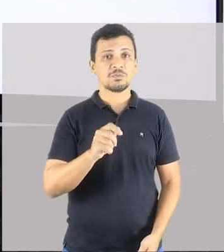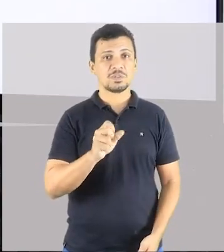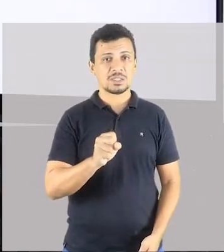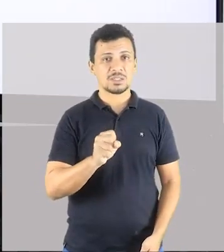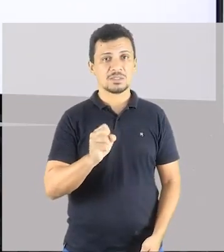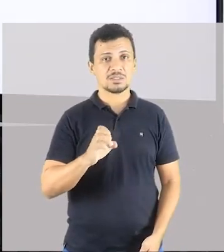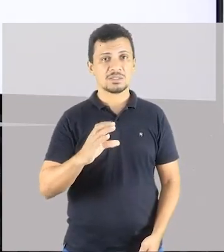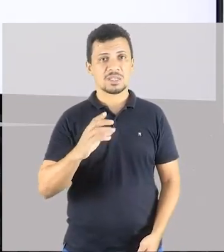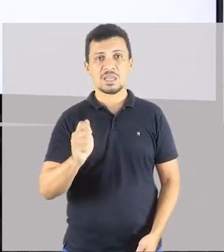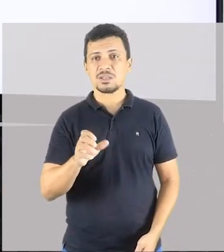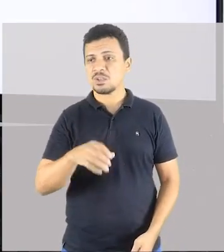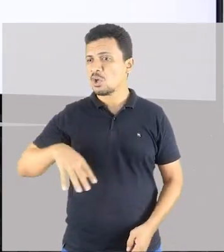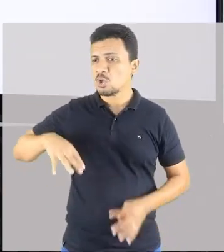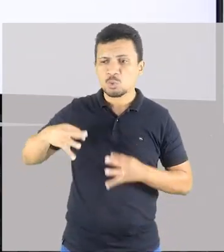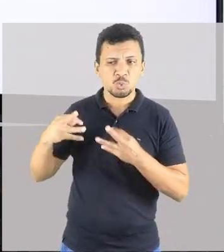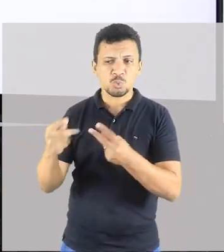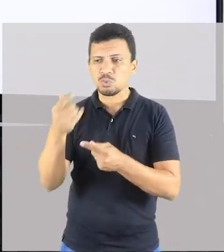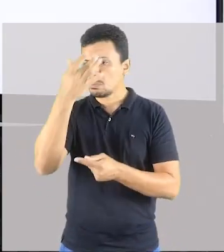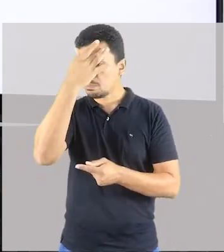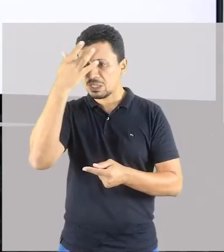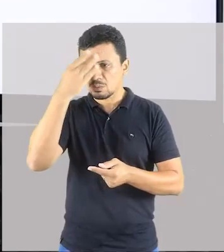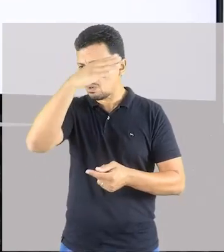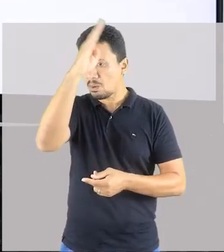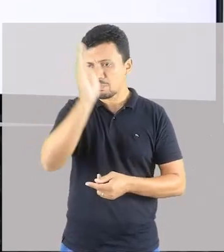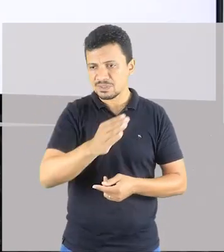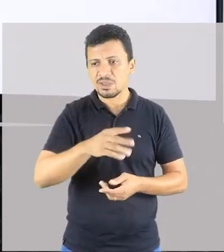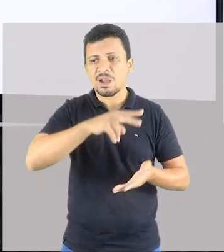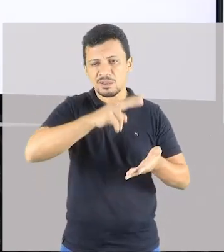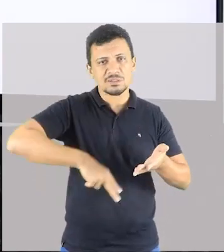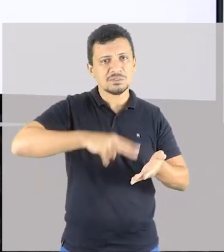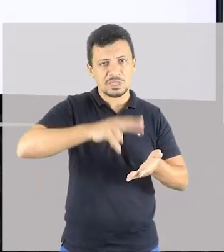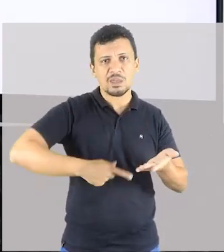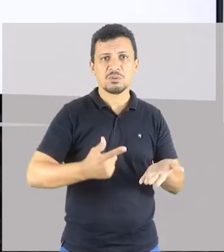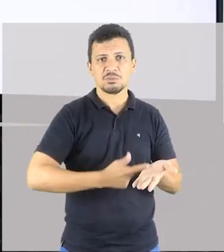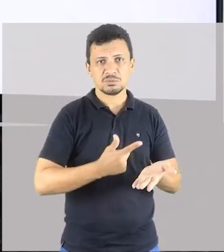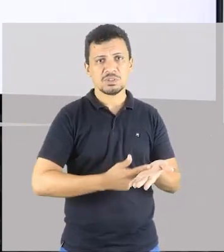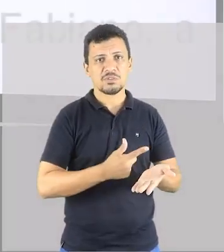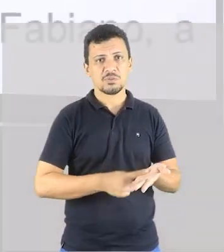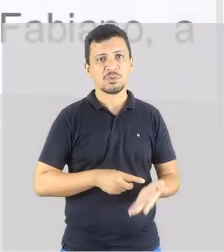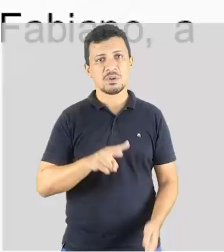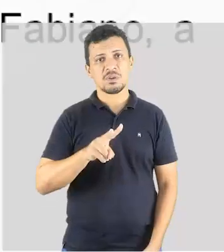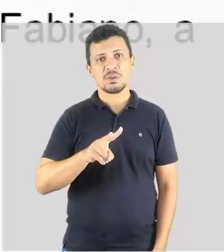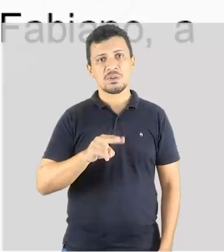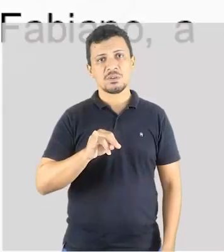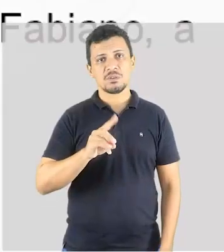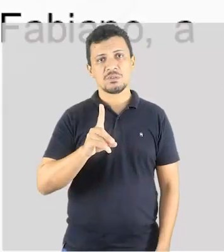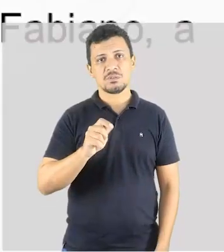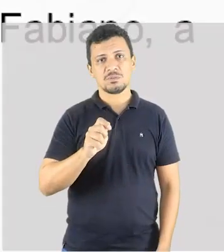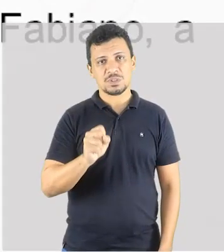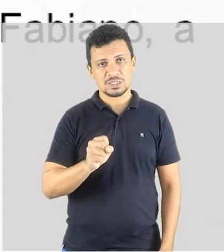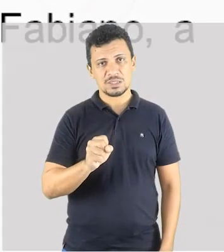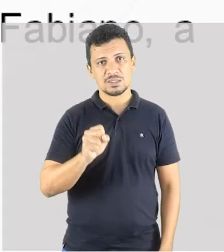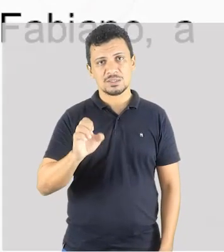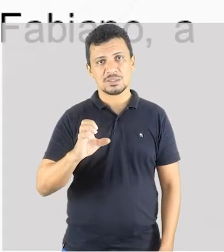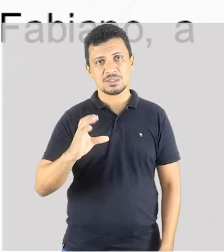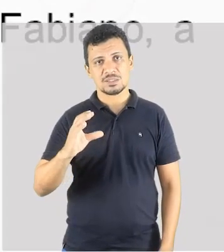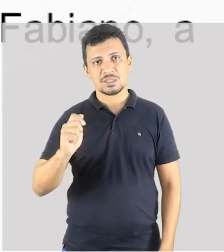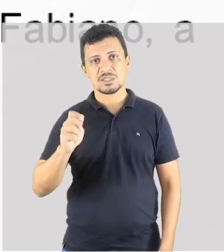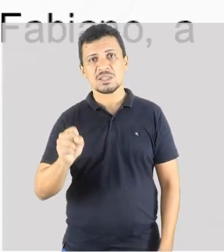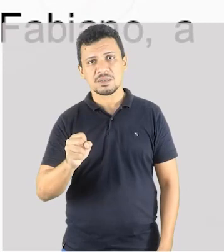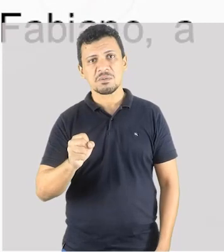brasileiro ler, todo brasileiro deveria conhecer Vidas Secas para realmente ter conhecimento da